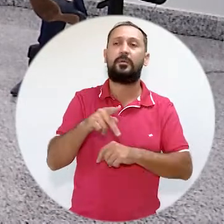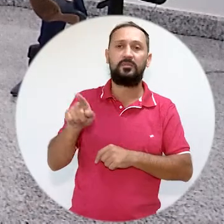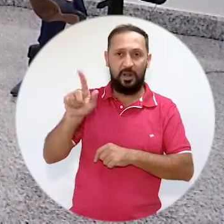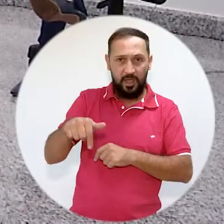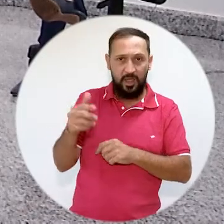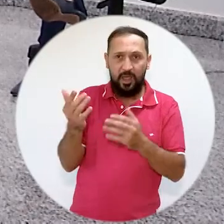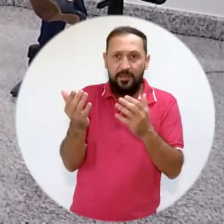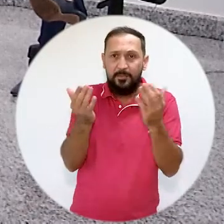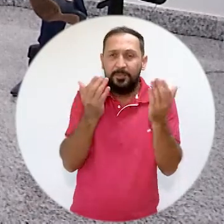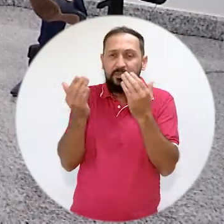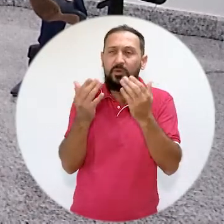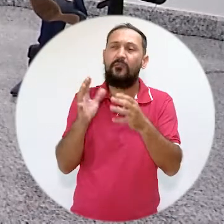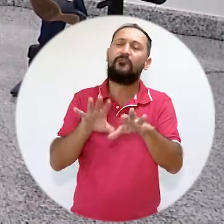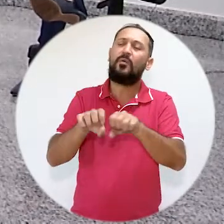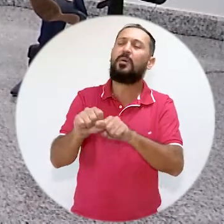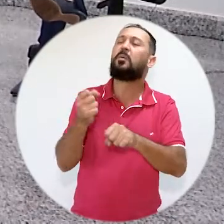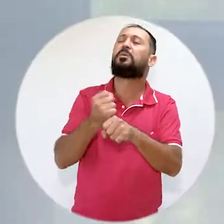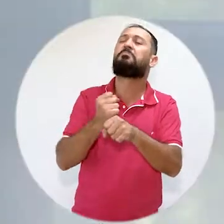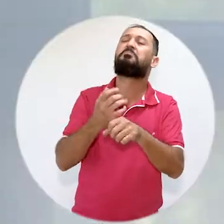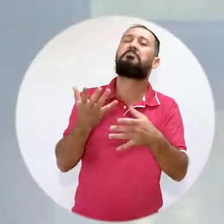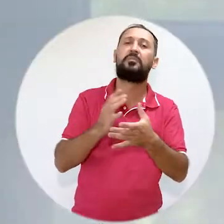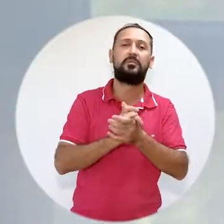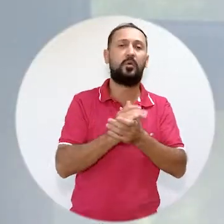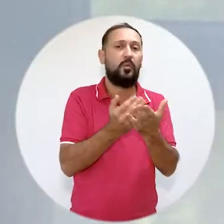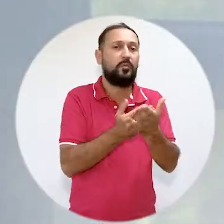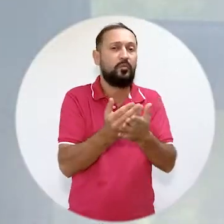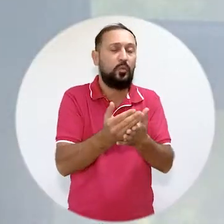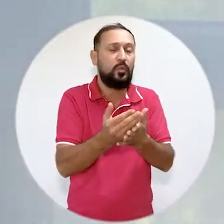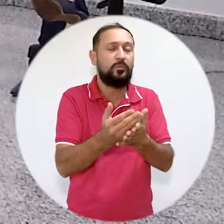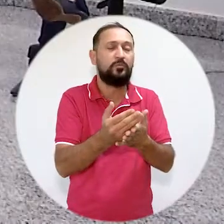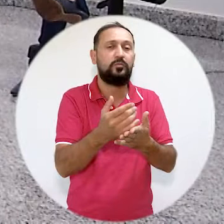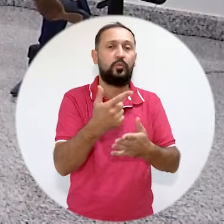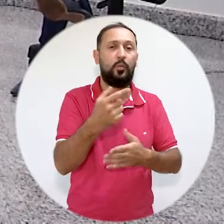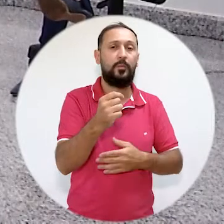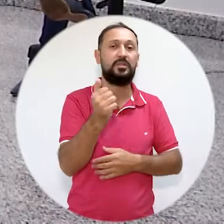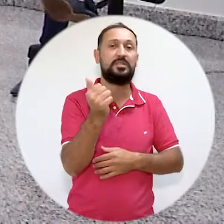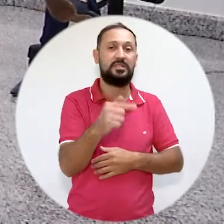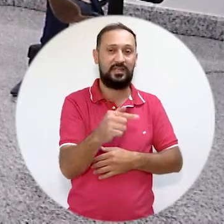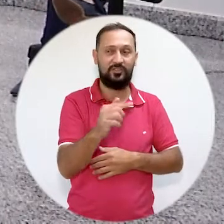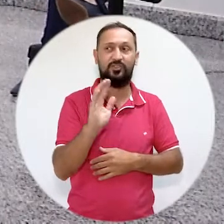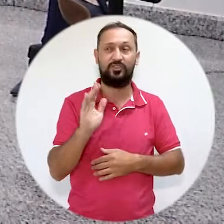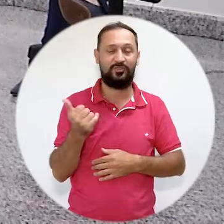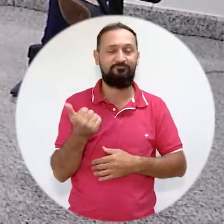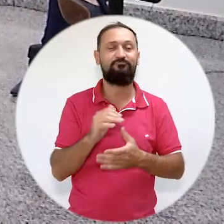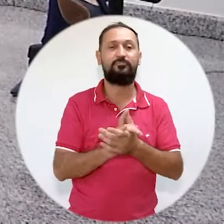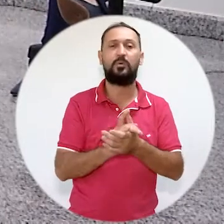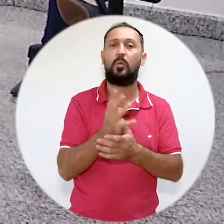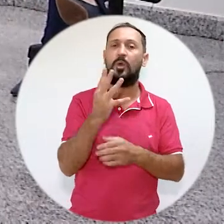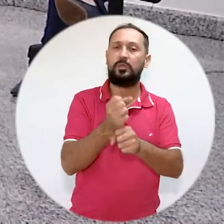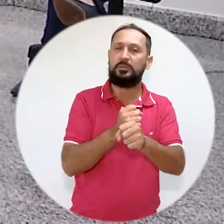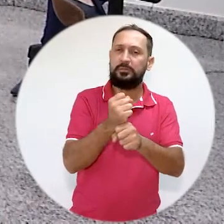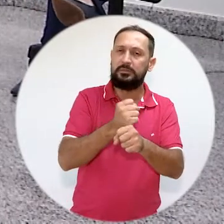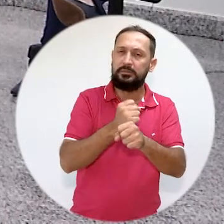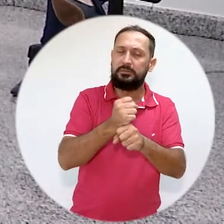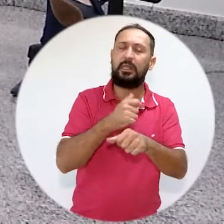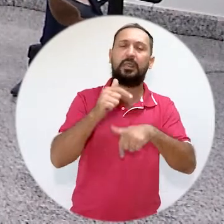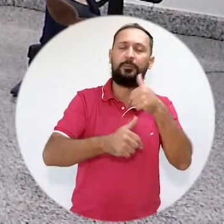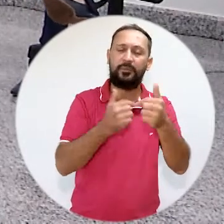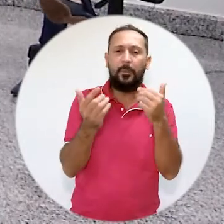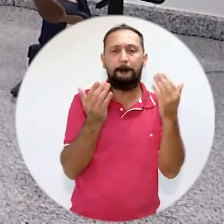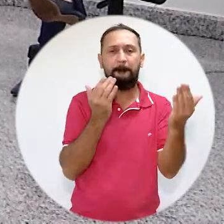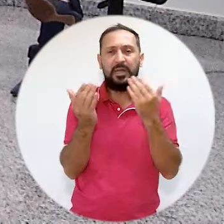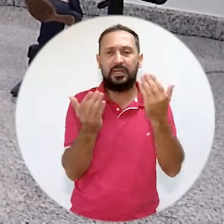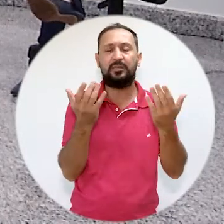é psicóloga, formada há quanto tempo, Juliana? Desde 2017. Desde 2017, então está aí mais de 4 anos, né, como